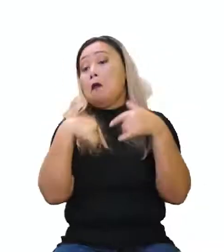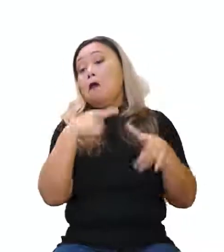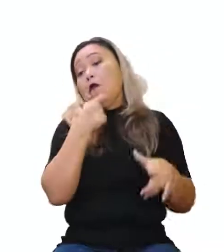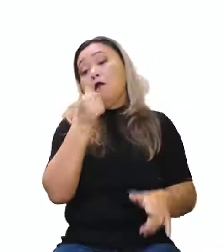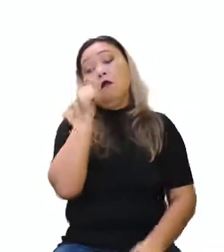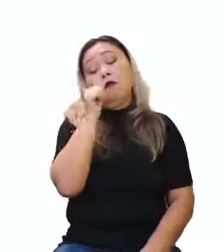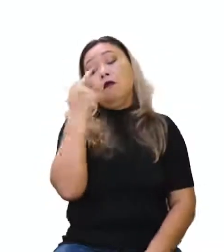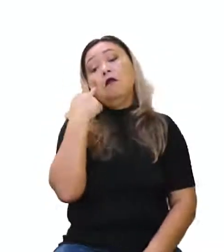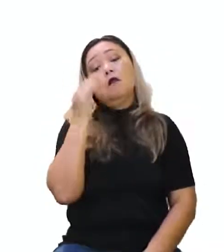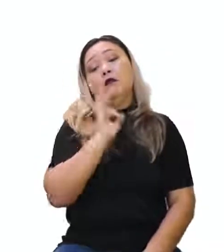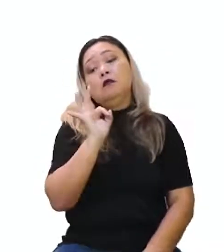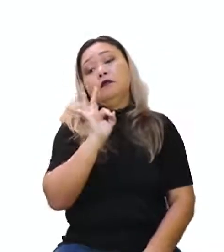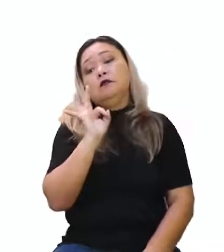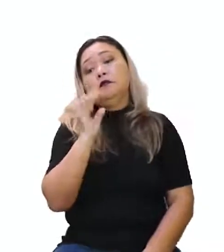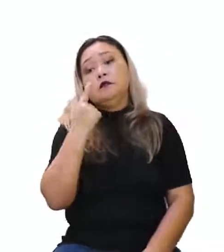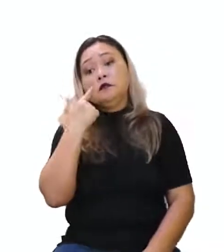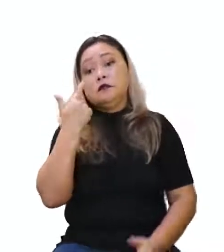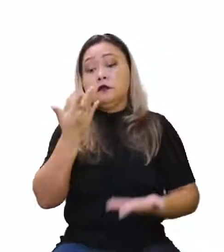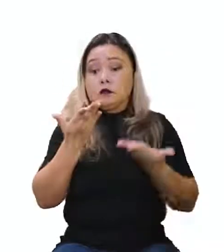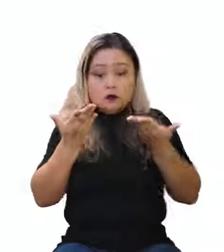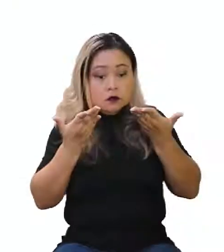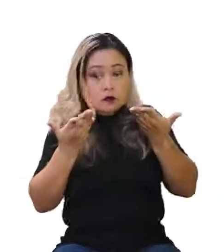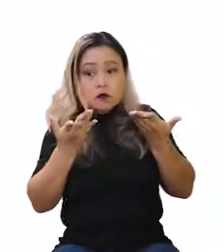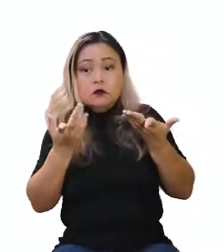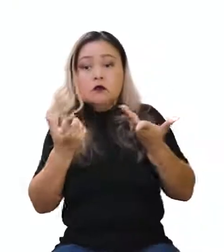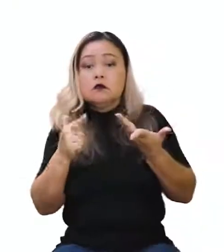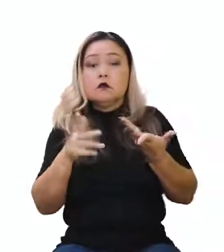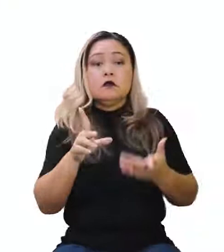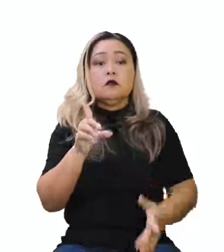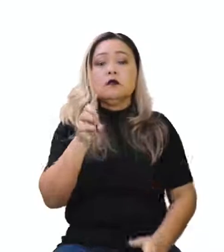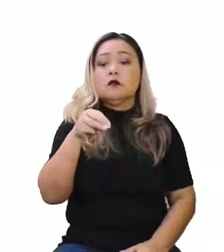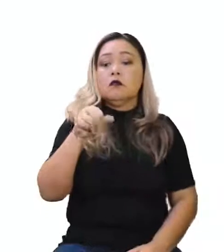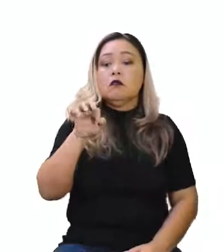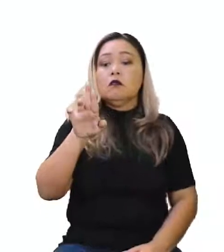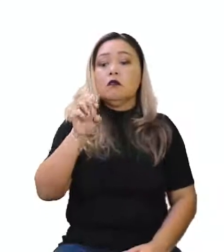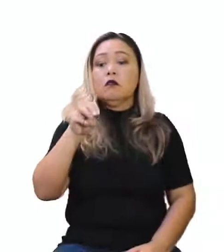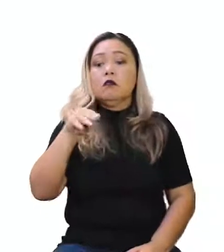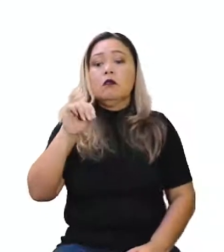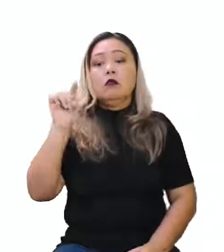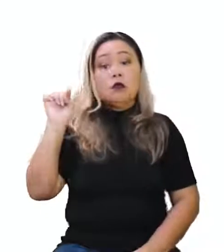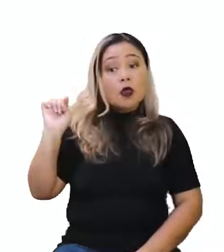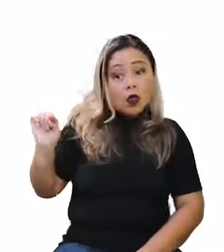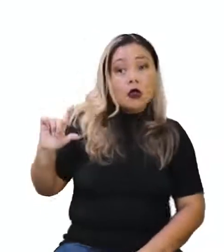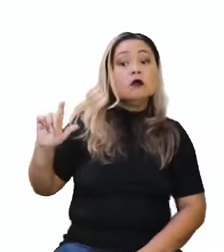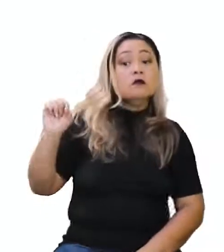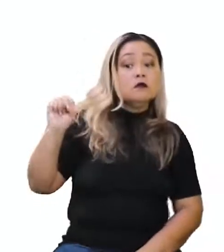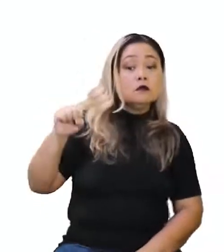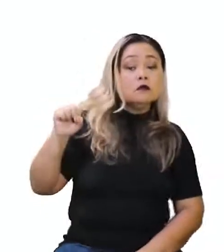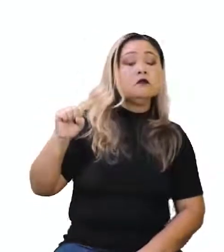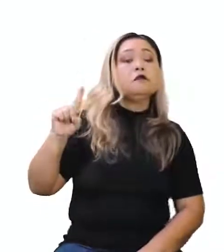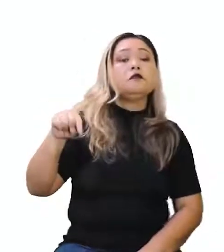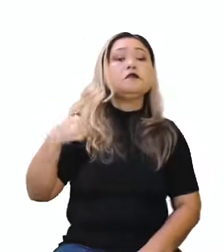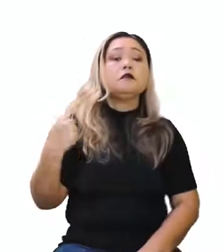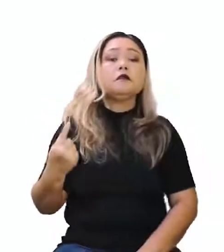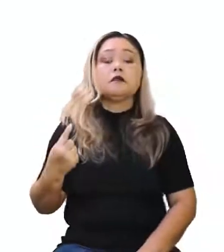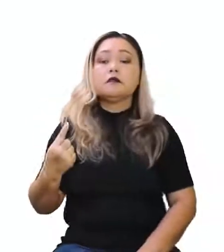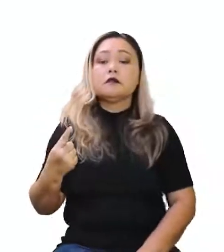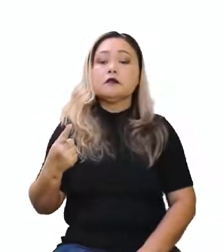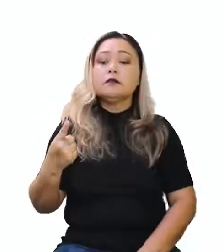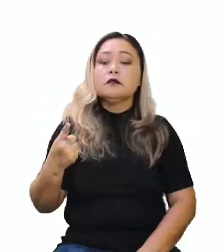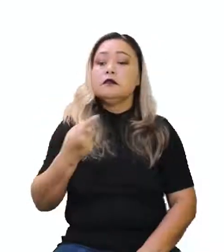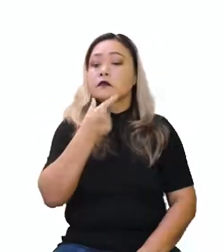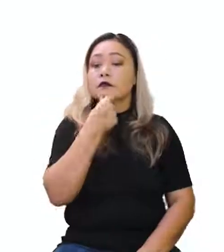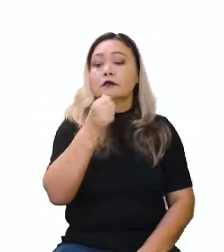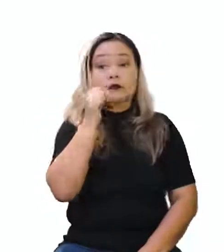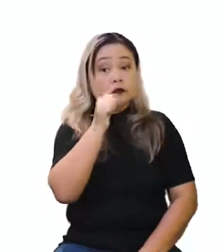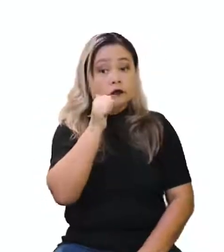é o macho e quem é a fêmea, porque eles não têm dimorfismo sexual. E aqui sim, o dimorfismo sexual,